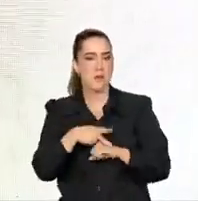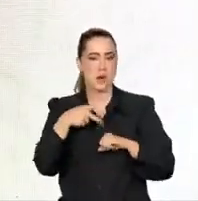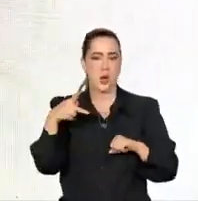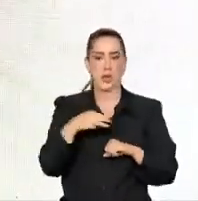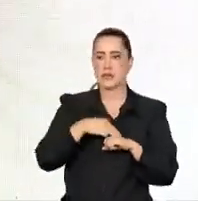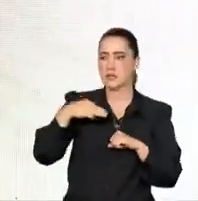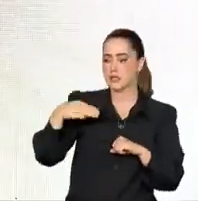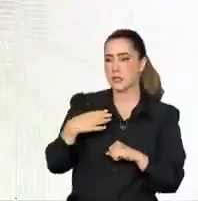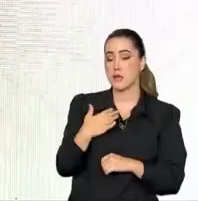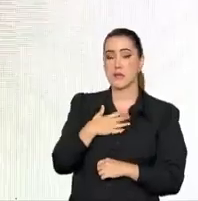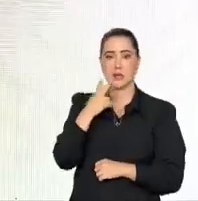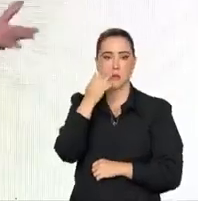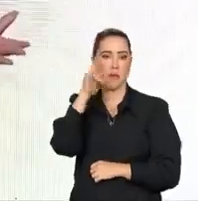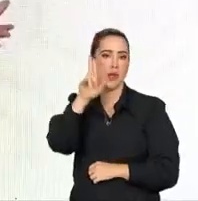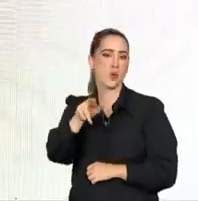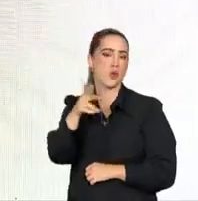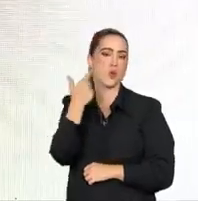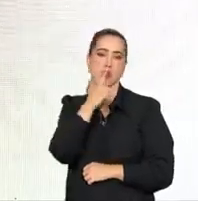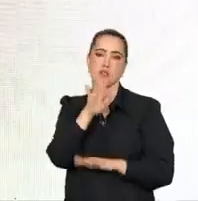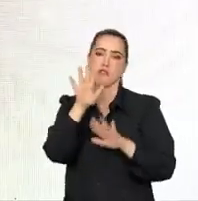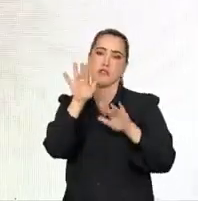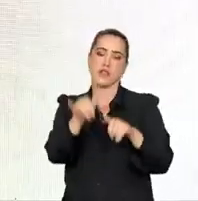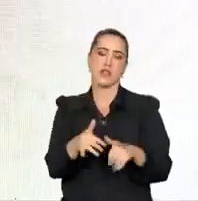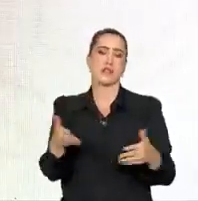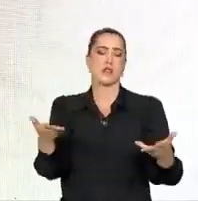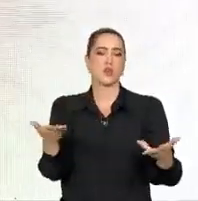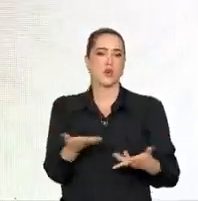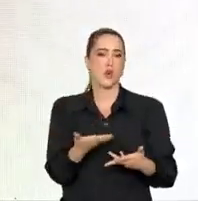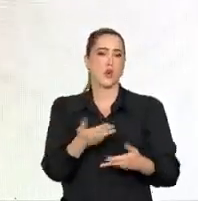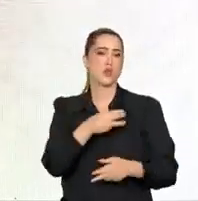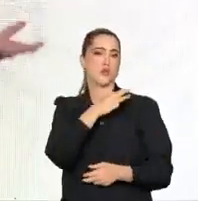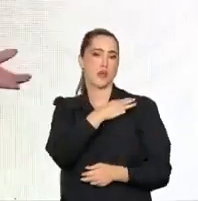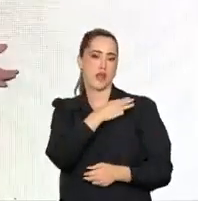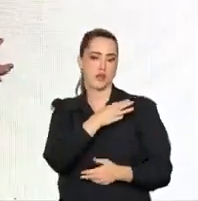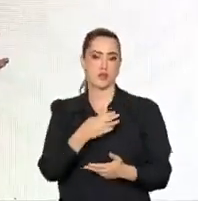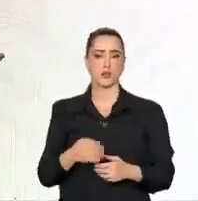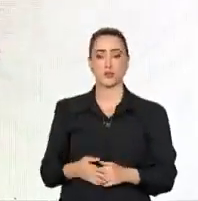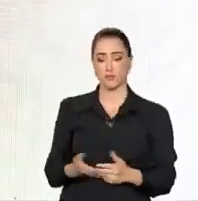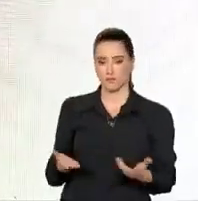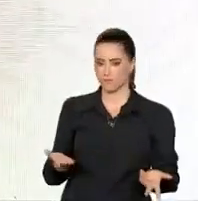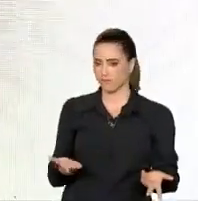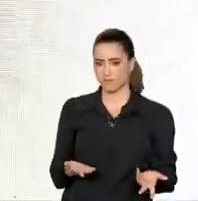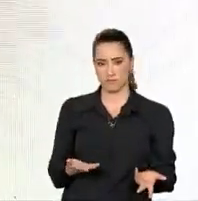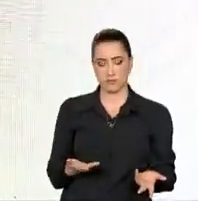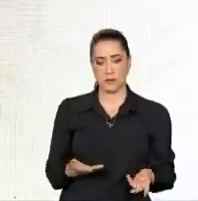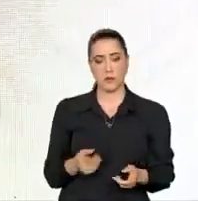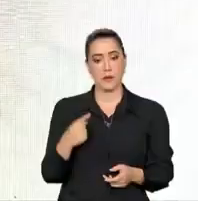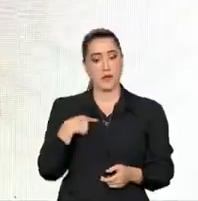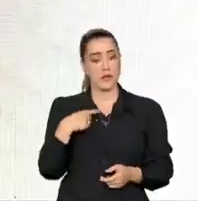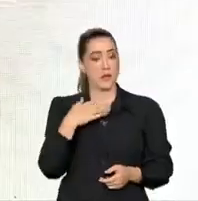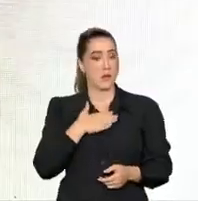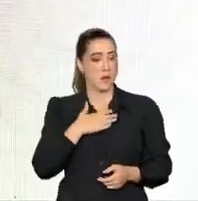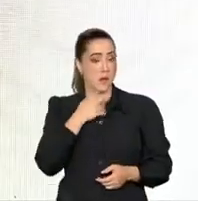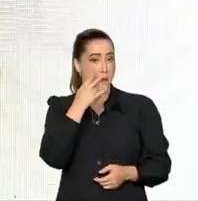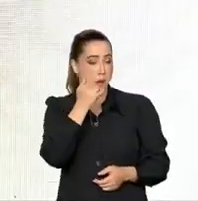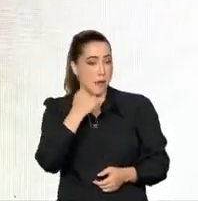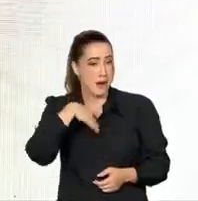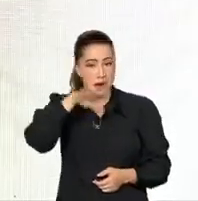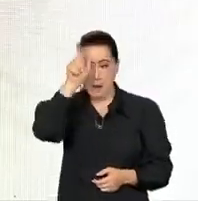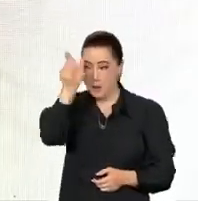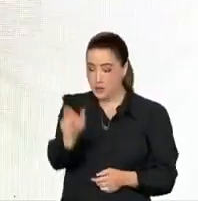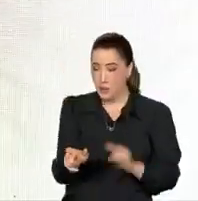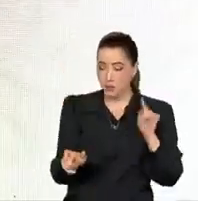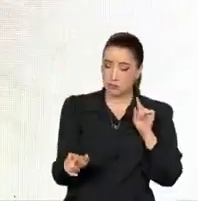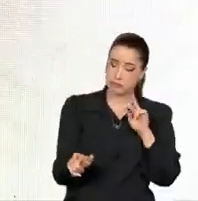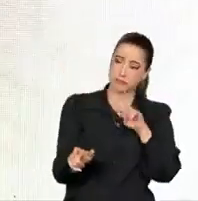mas o meu pai, ele nunca conseguiu concluir o que a gente chama hoje de ensino médio, o antigo ginásio. E o meu pai é a pessoa que, se